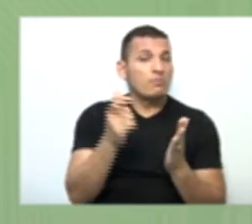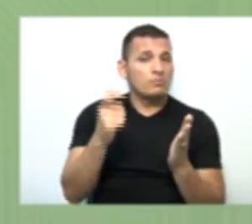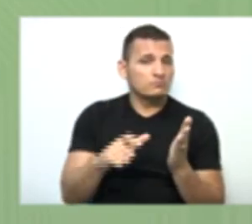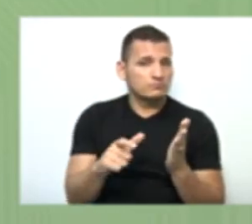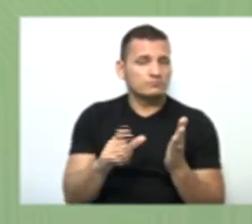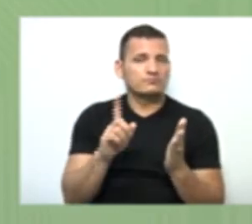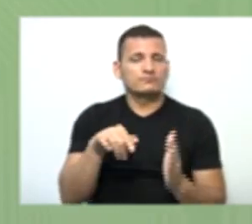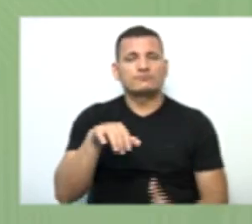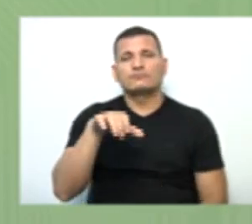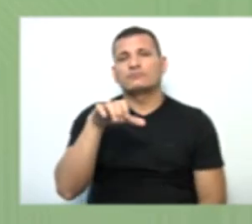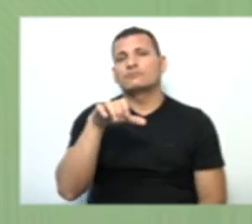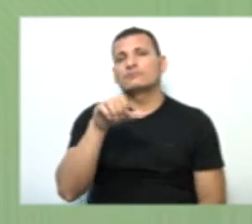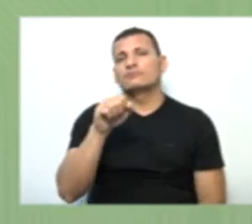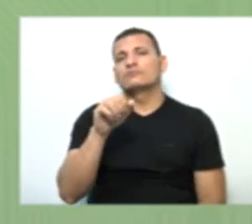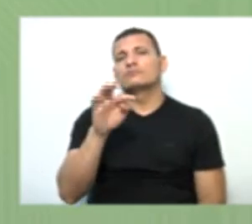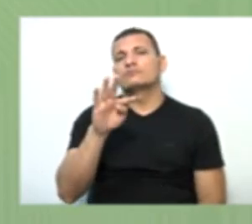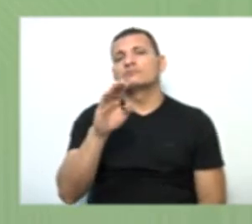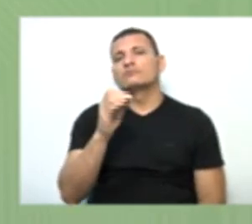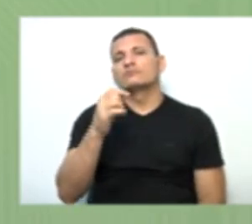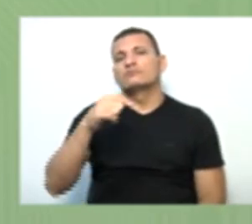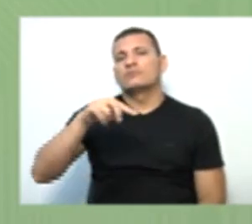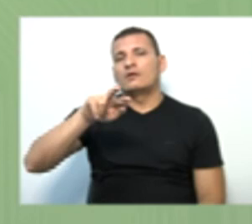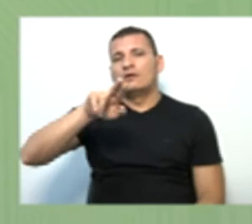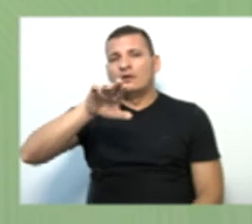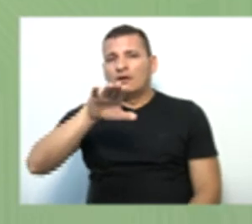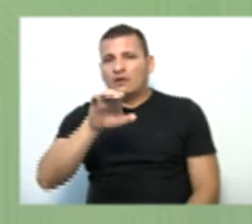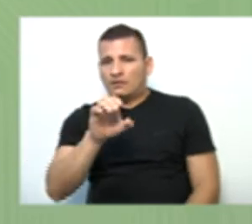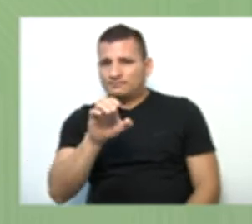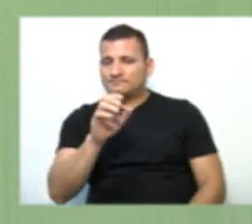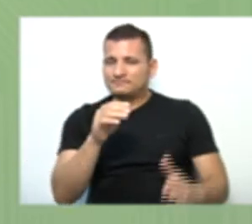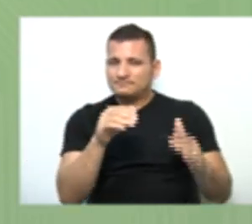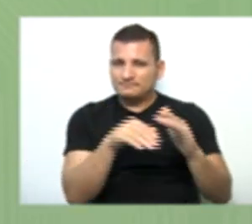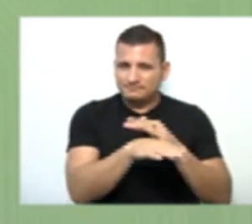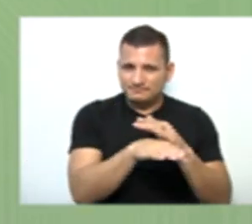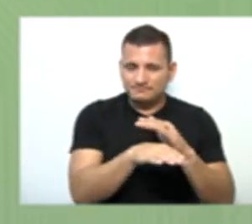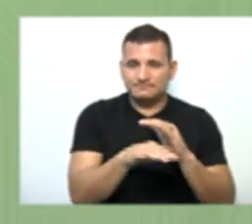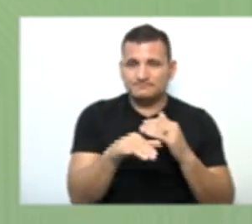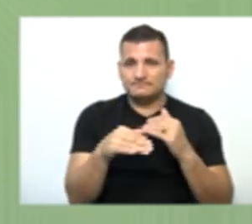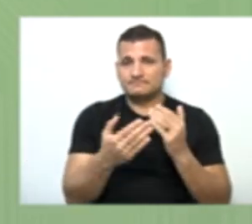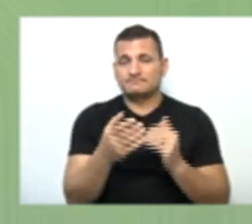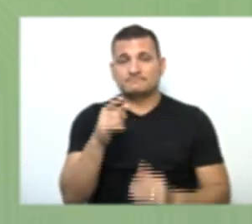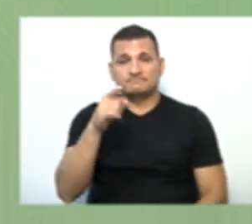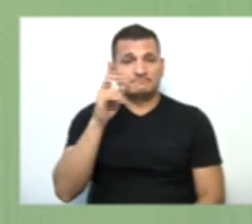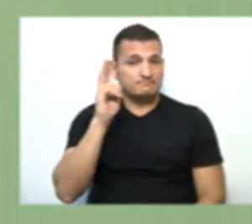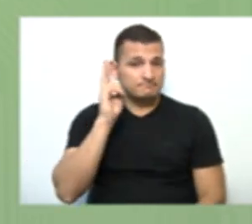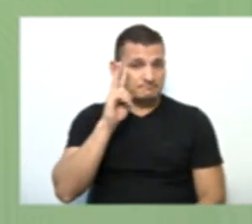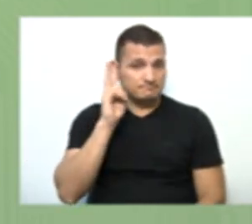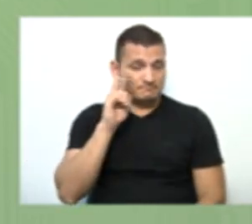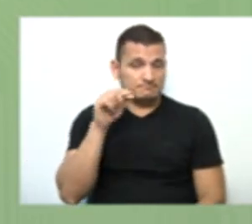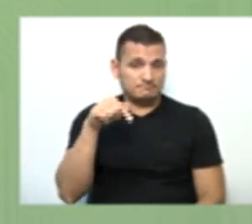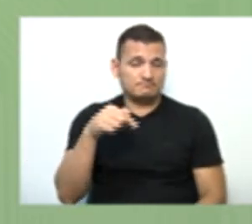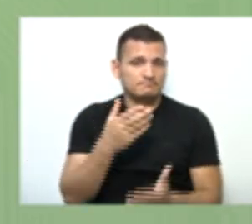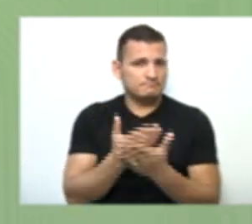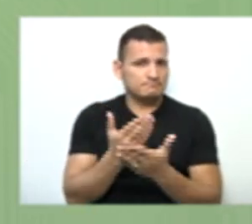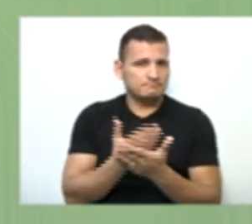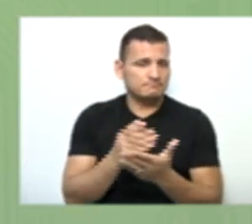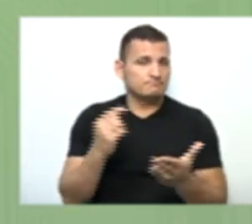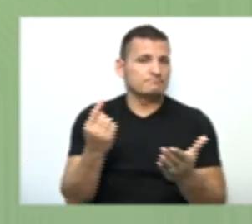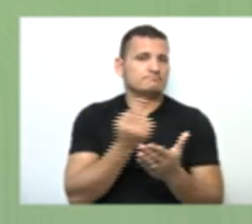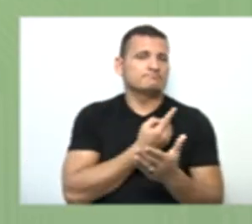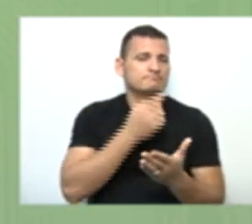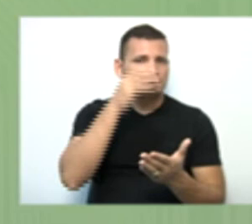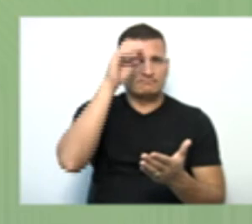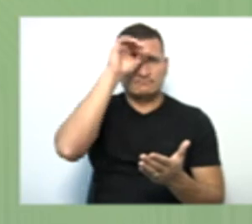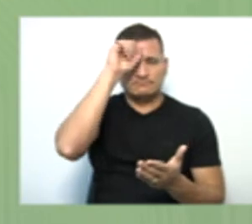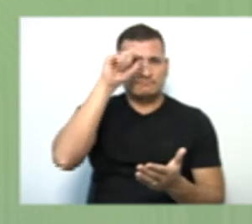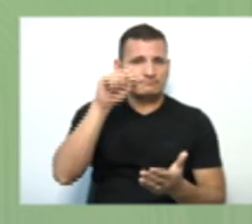estoque da cooperativa. Então, lembra que nesta aula nós aprendemos que os estoques,